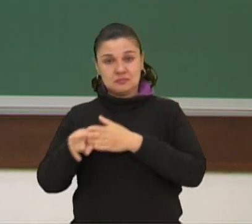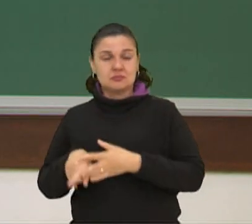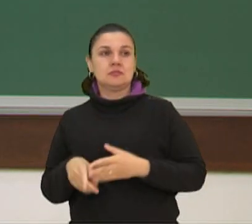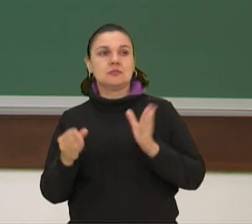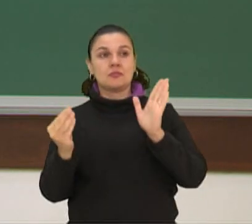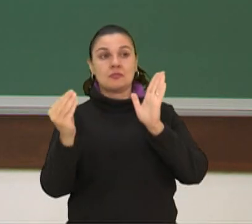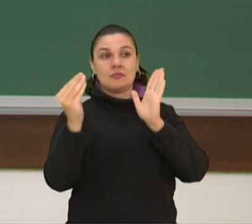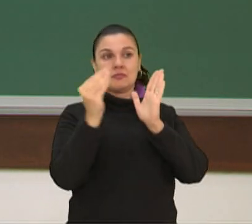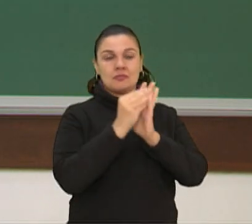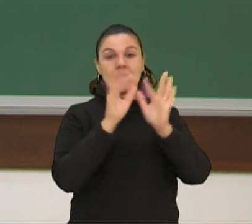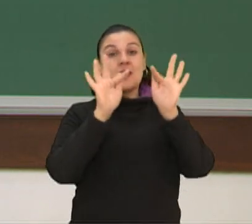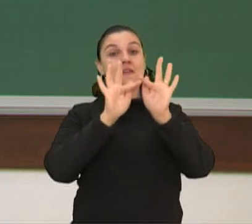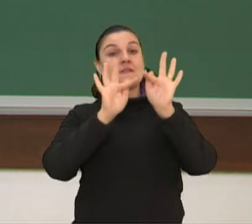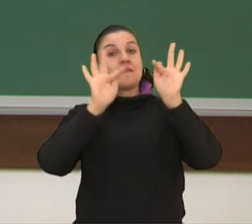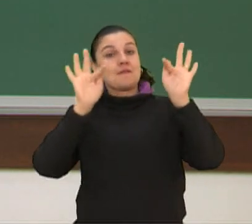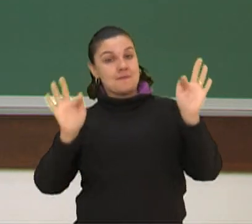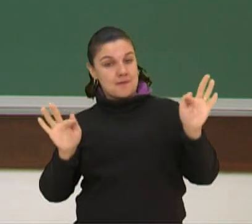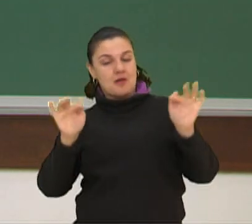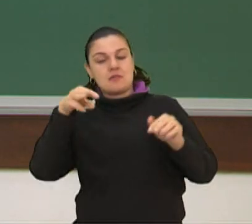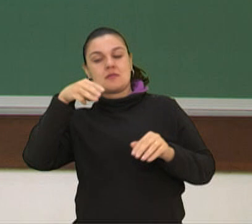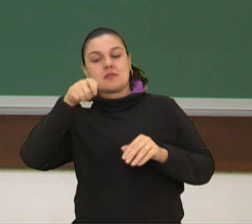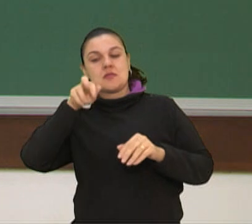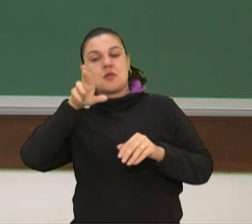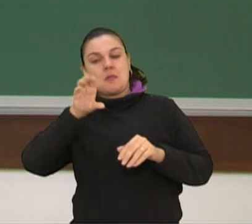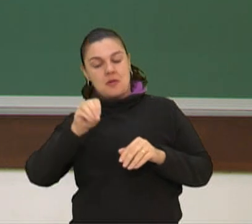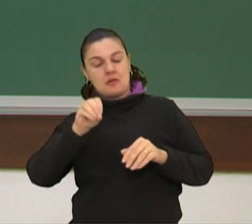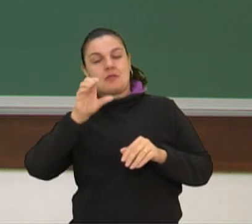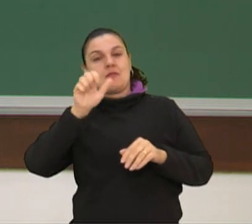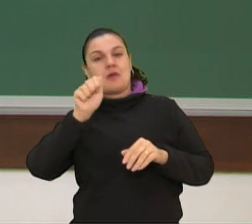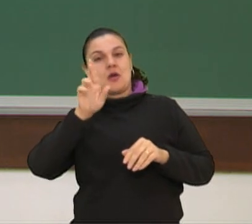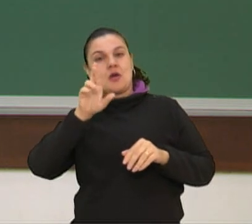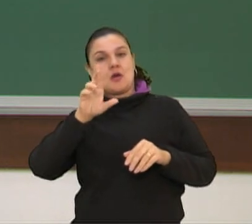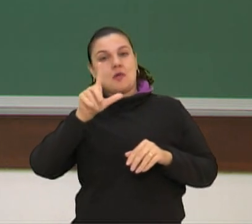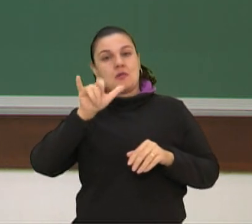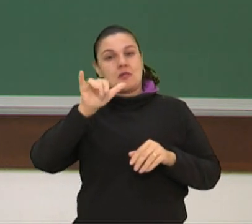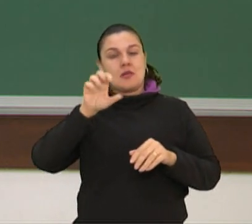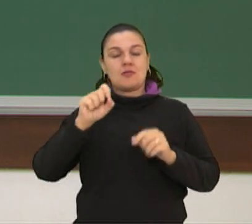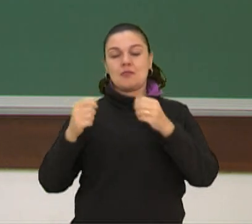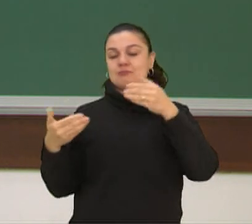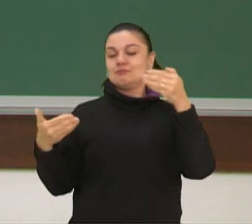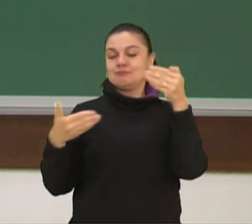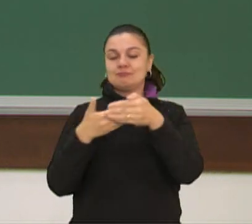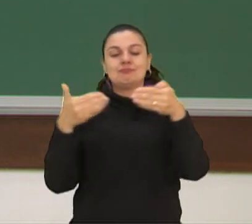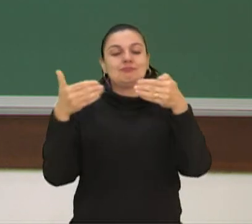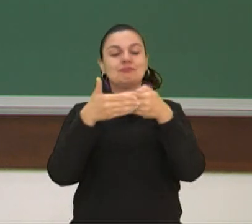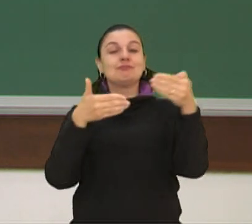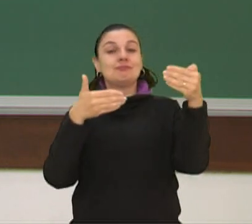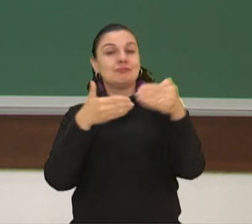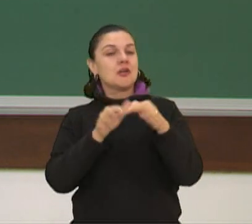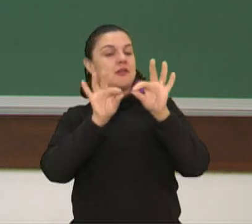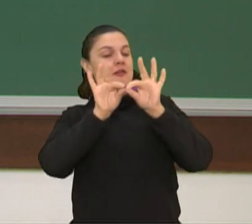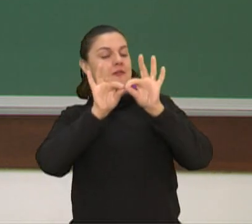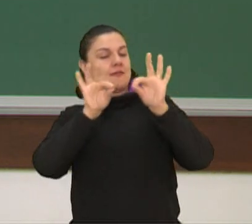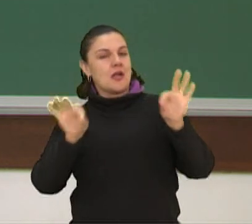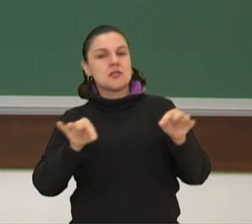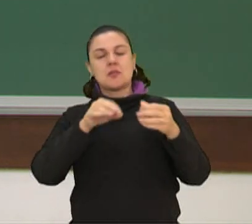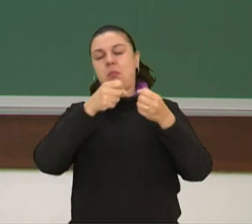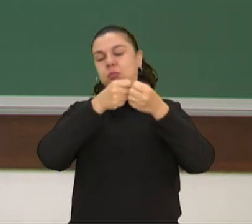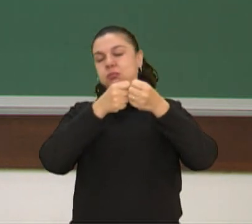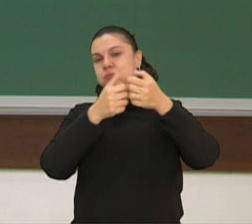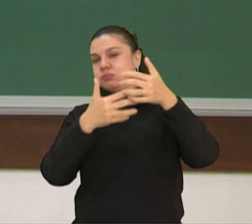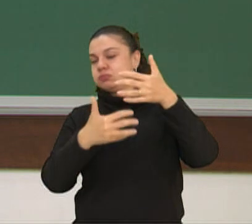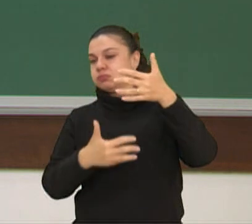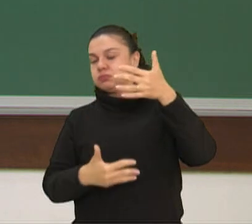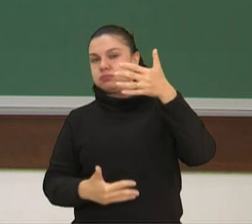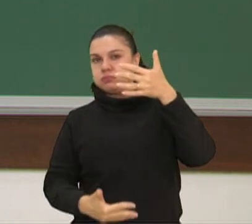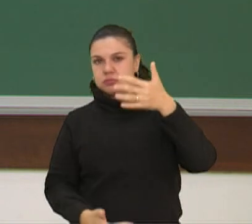Aurélio. Nesse momento, veremos algumas frases mais impactantes. Cara, entrou no Google ou